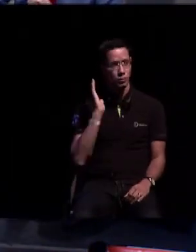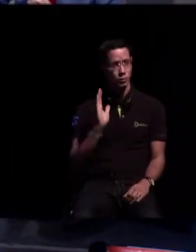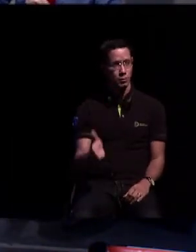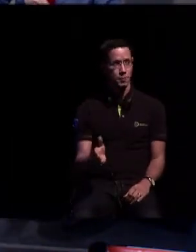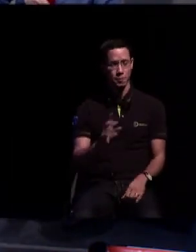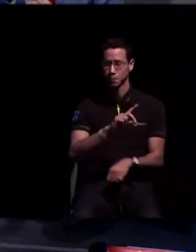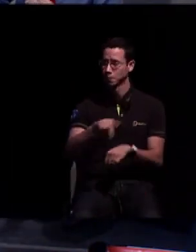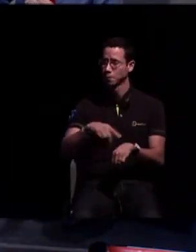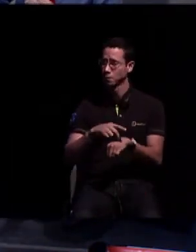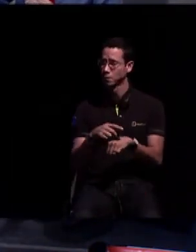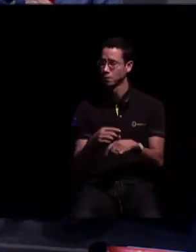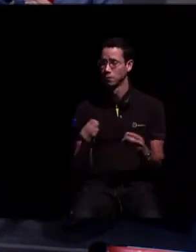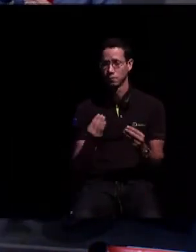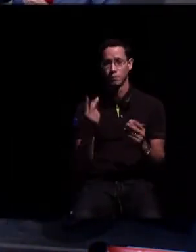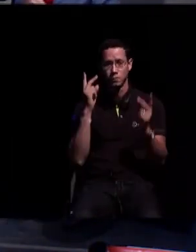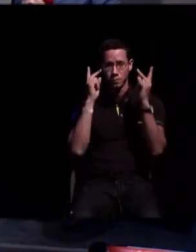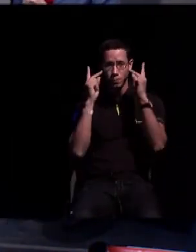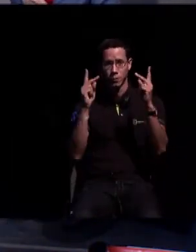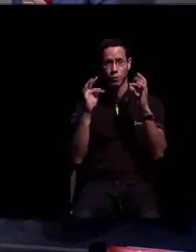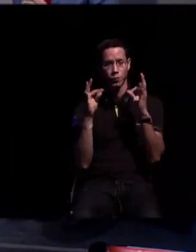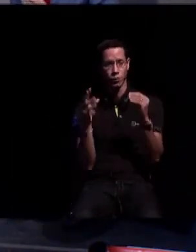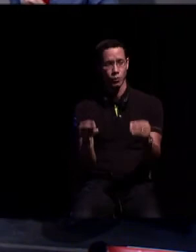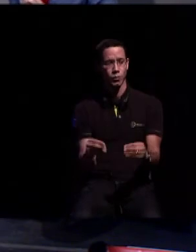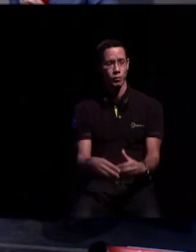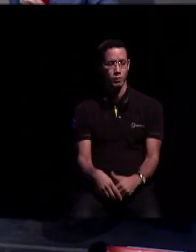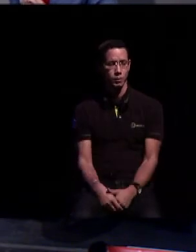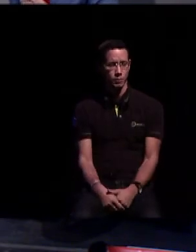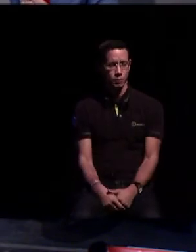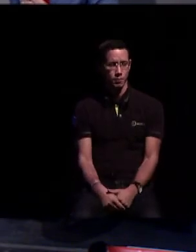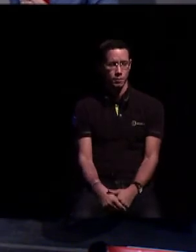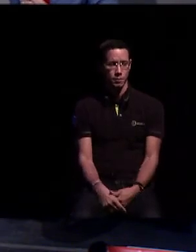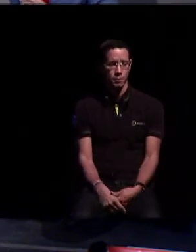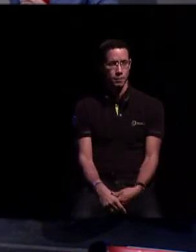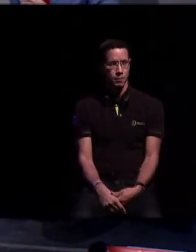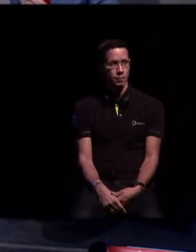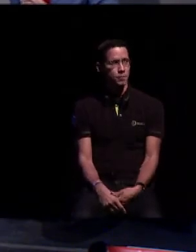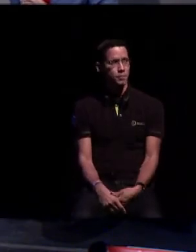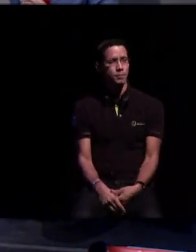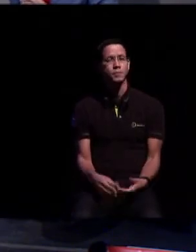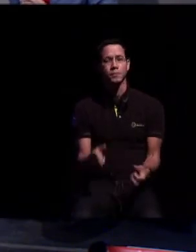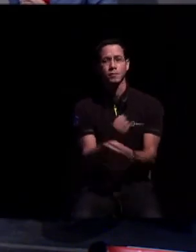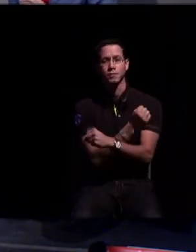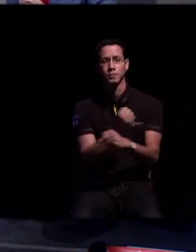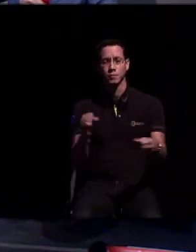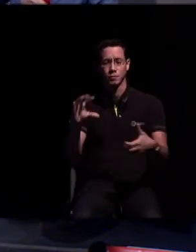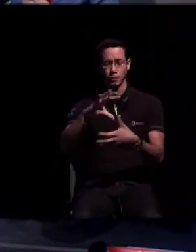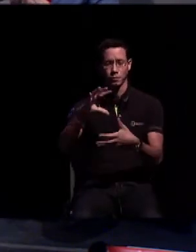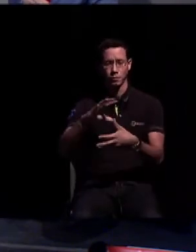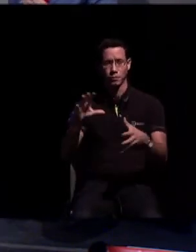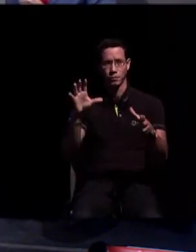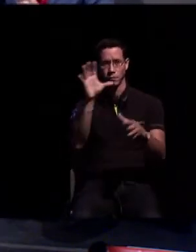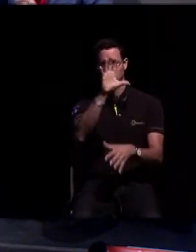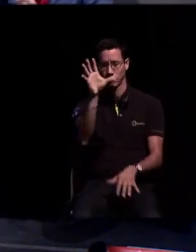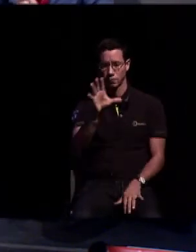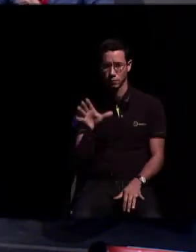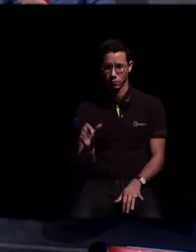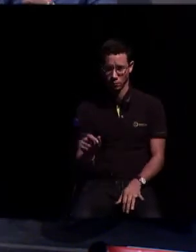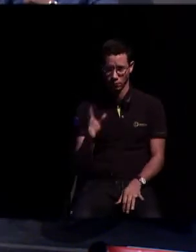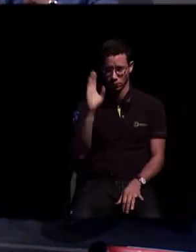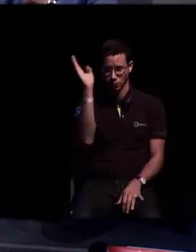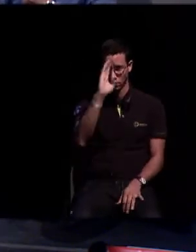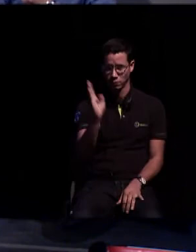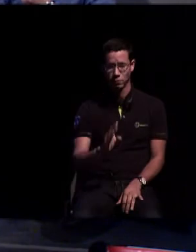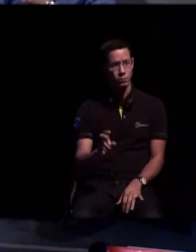país é para todos. Quer dizer, a questão não é a grandeza territorial do Brasil, nem que ela tenha 5